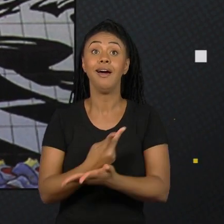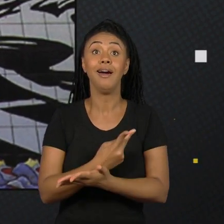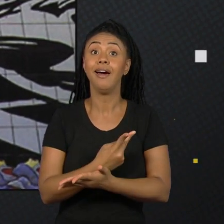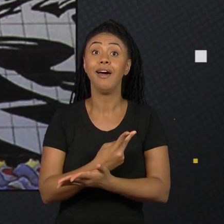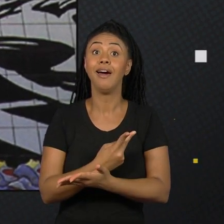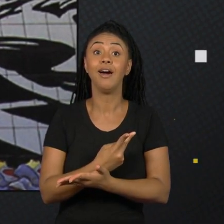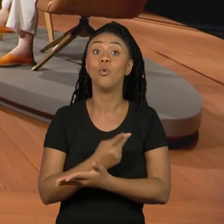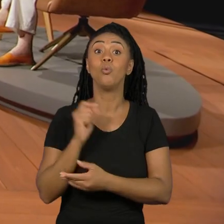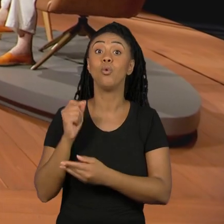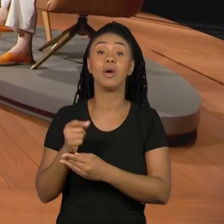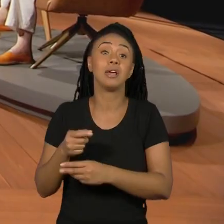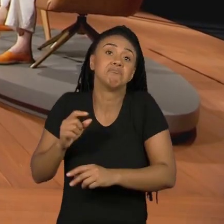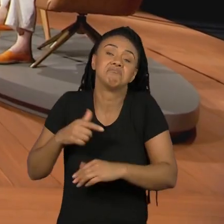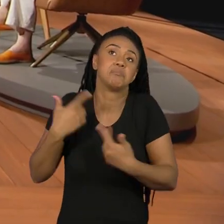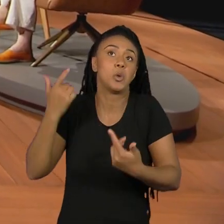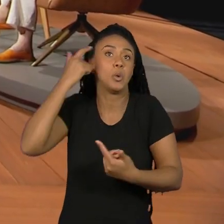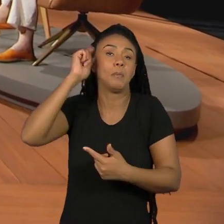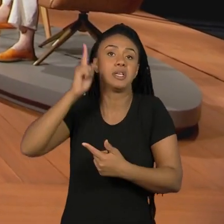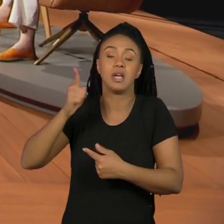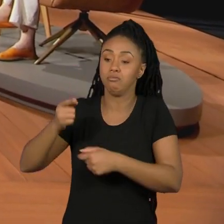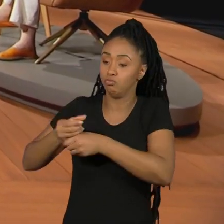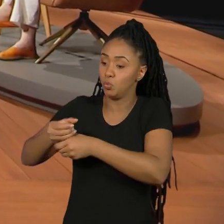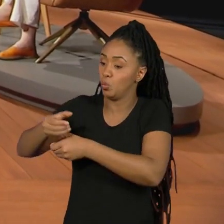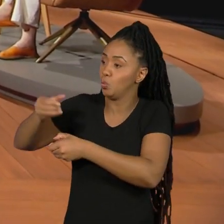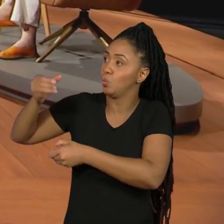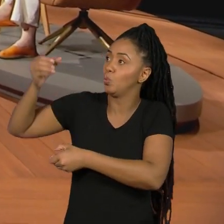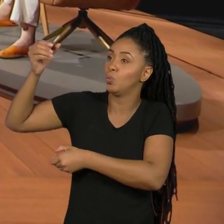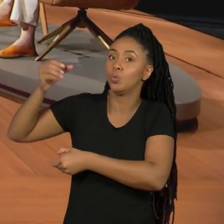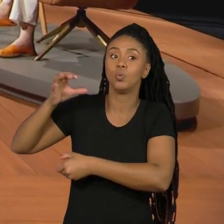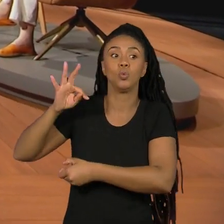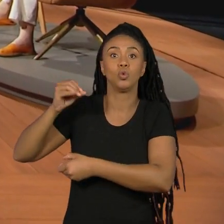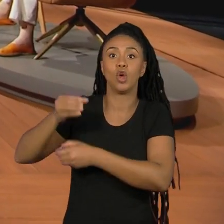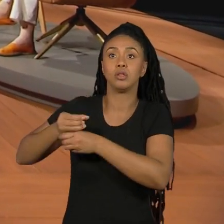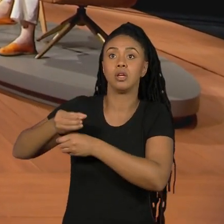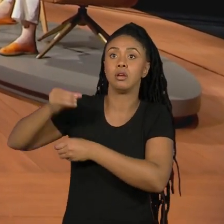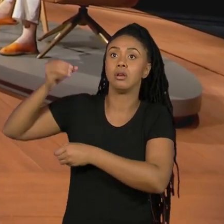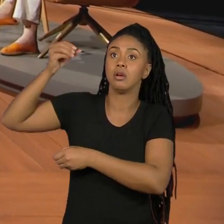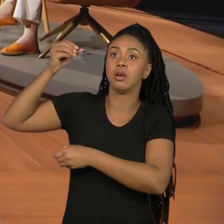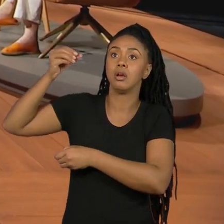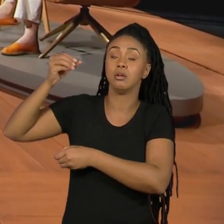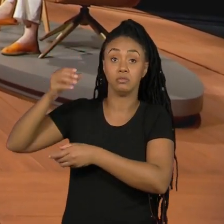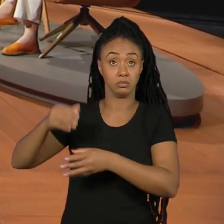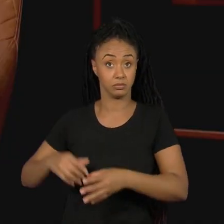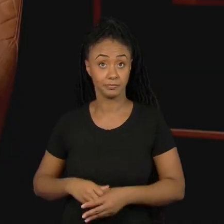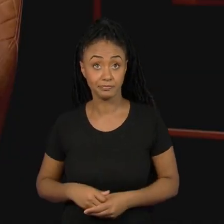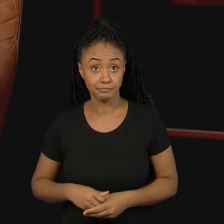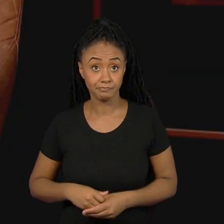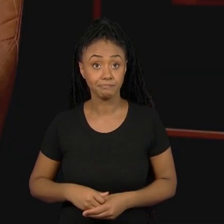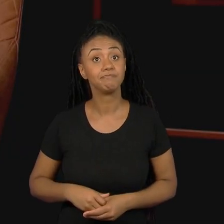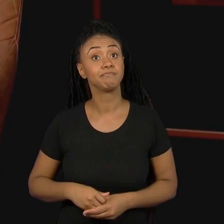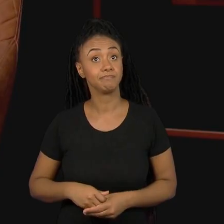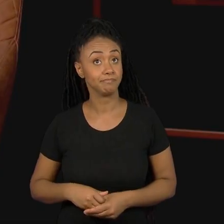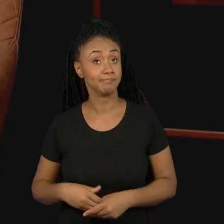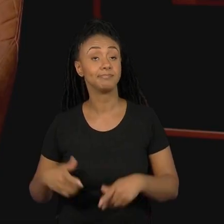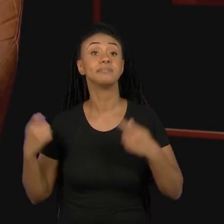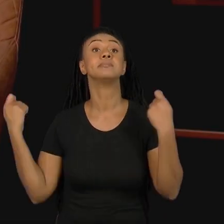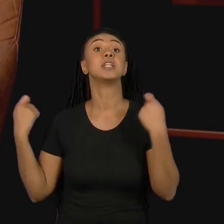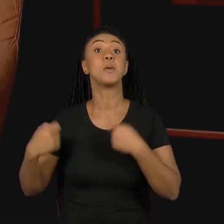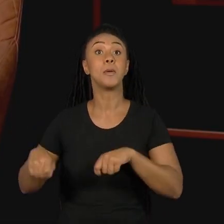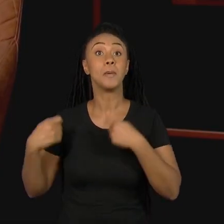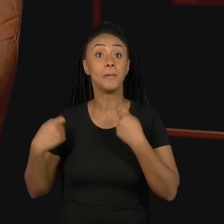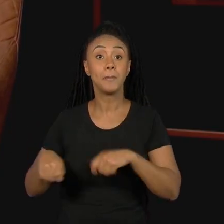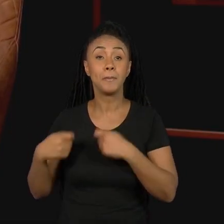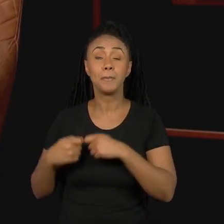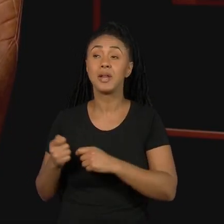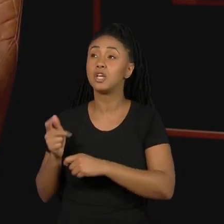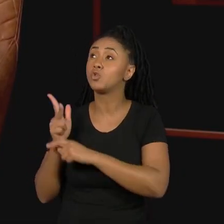totem. Porque ele foi um tabu, o Oswald. O cara, ele torrou a grana dele para mostrar essa coisa importantíssima